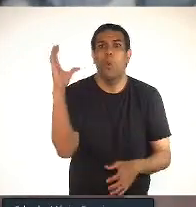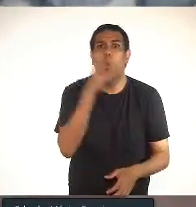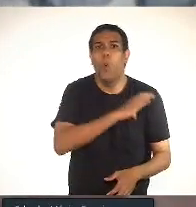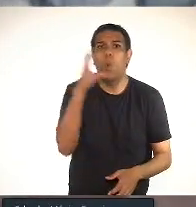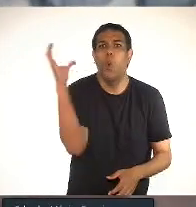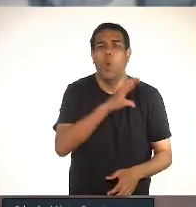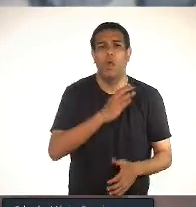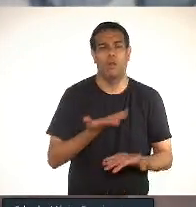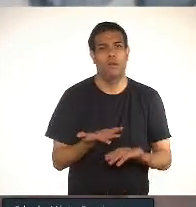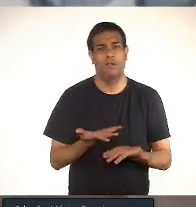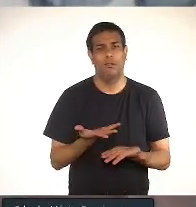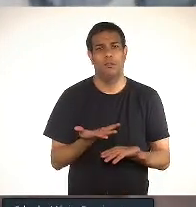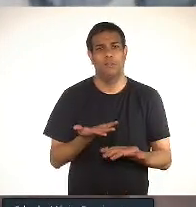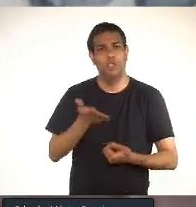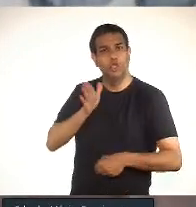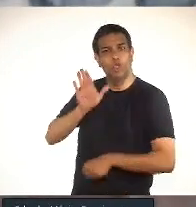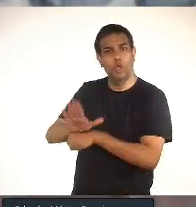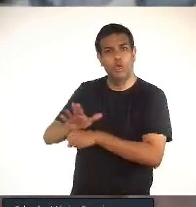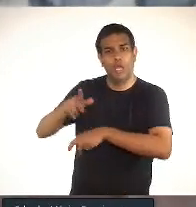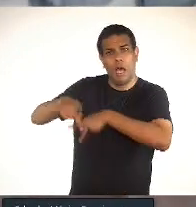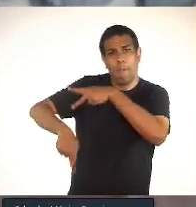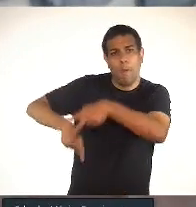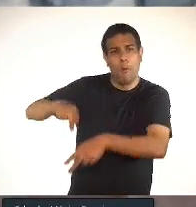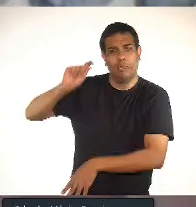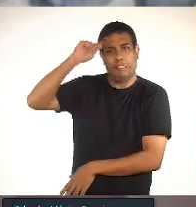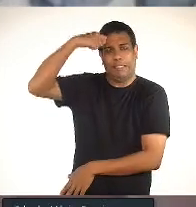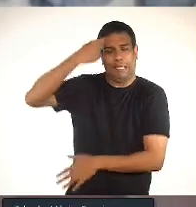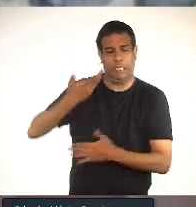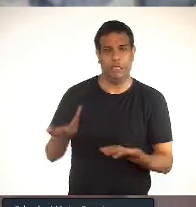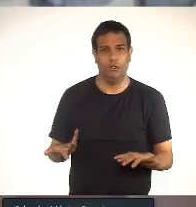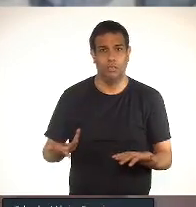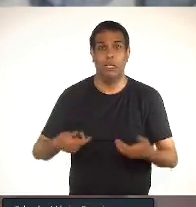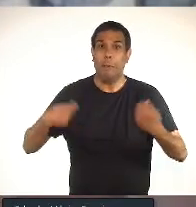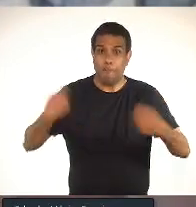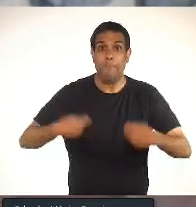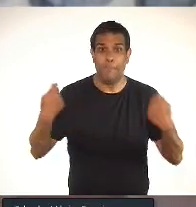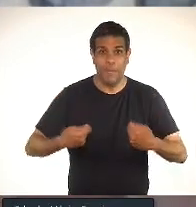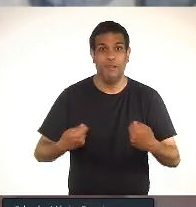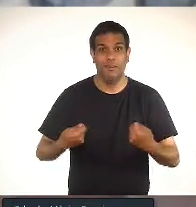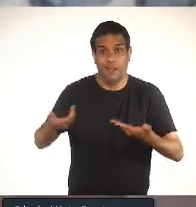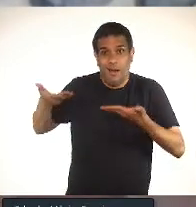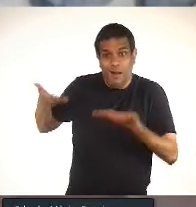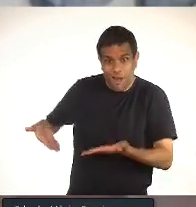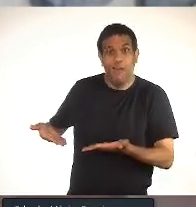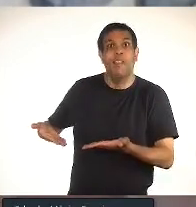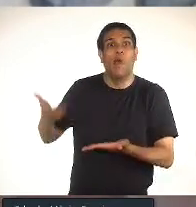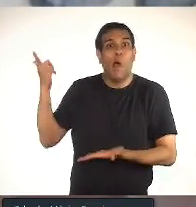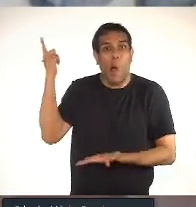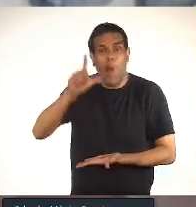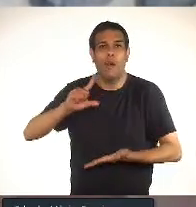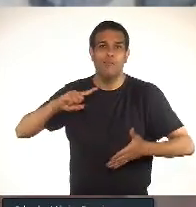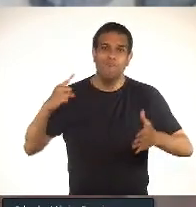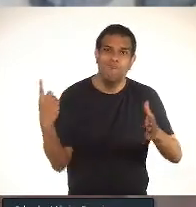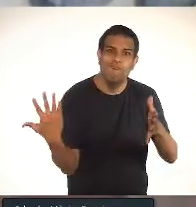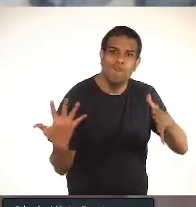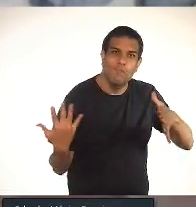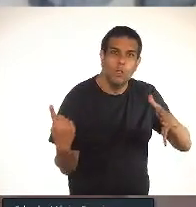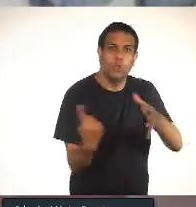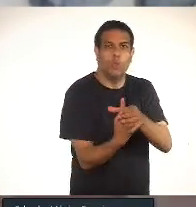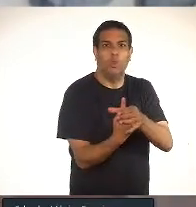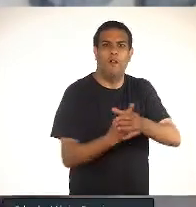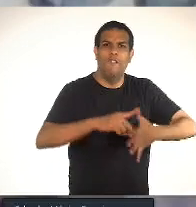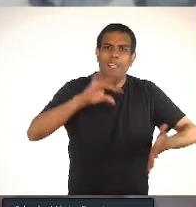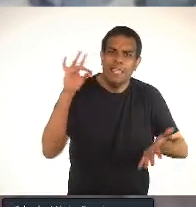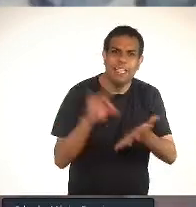urgência, porque, de fato, é necessário que a população negra, sim, seja alvo de